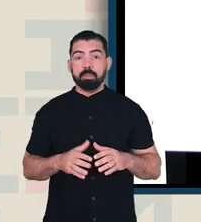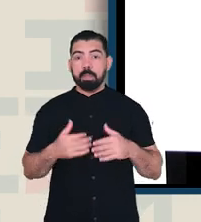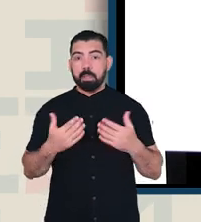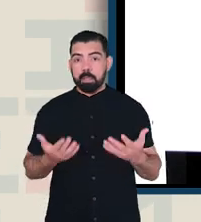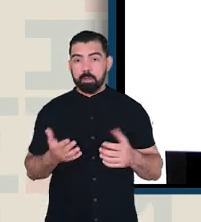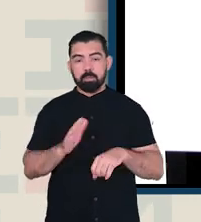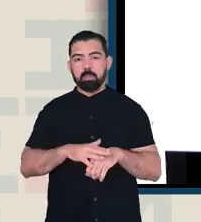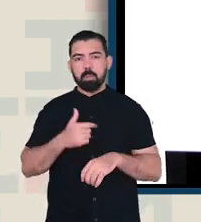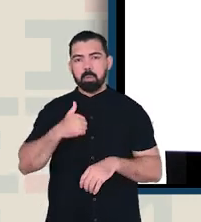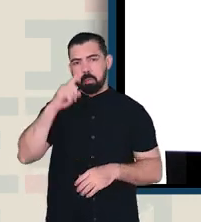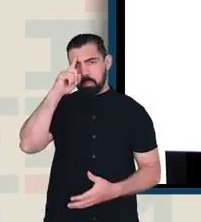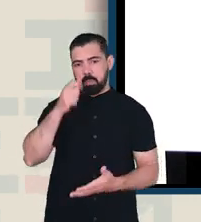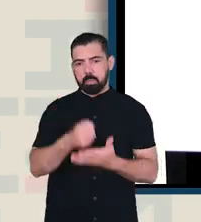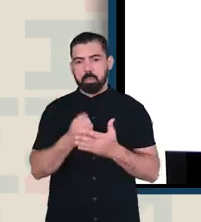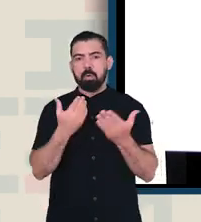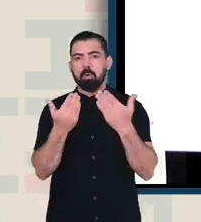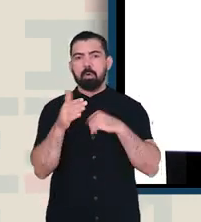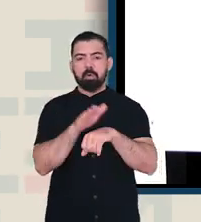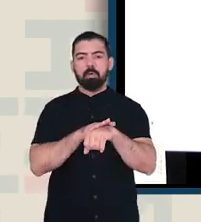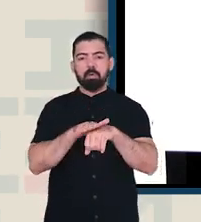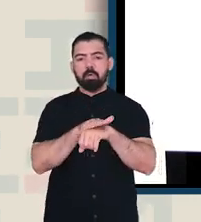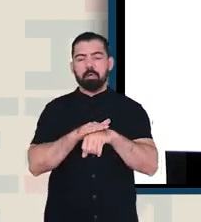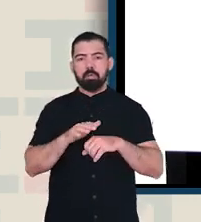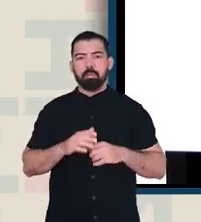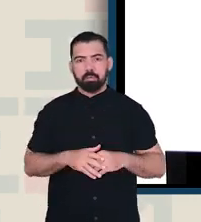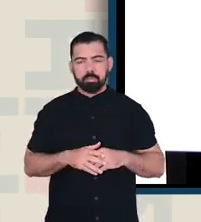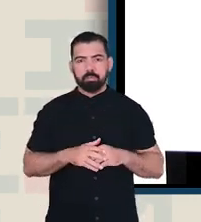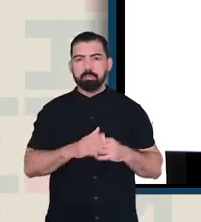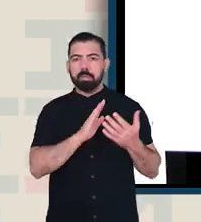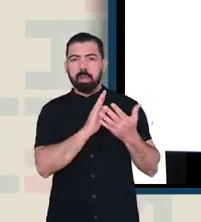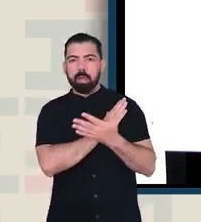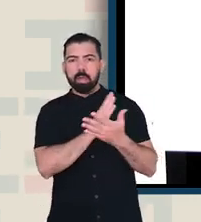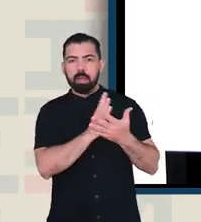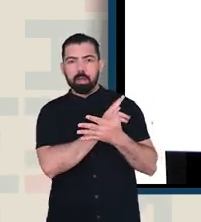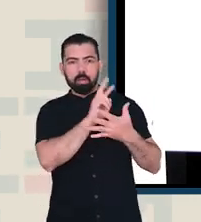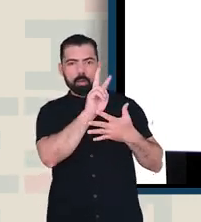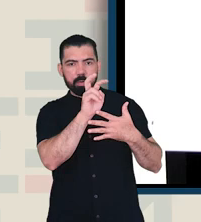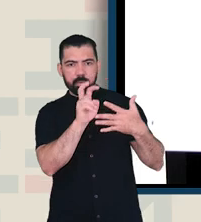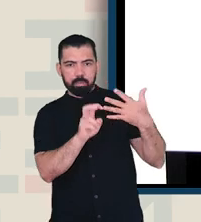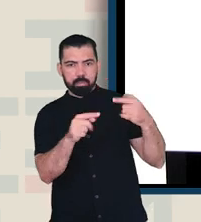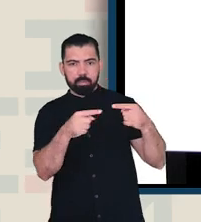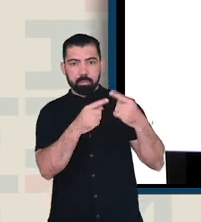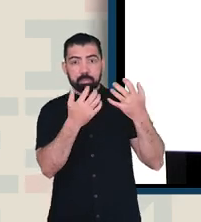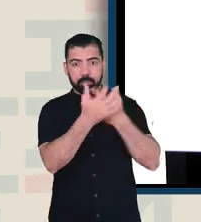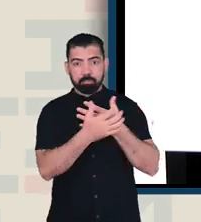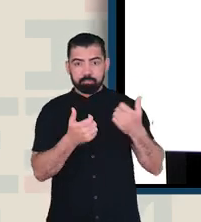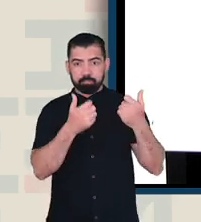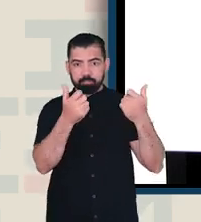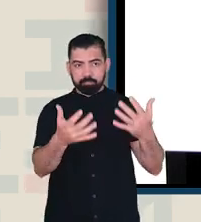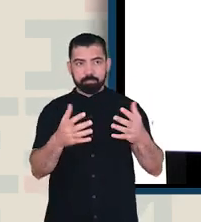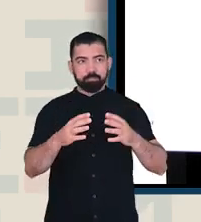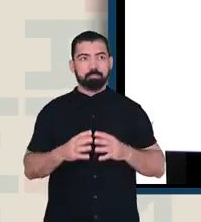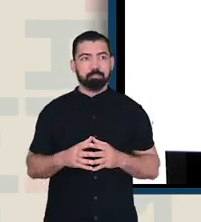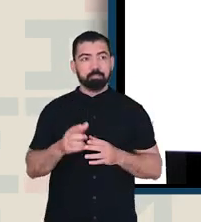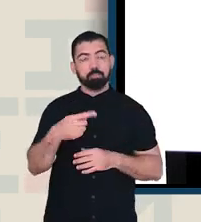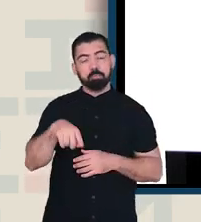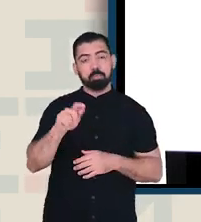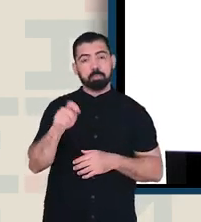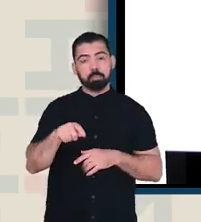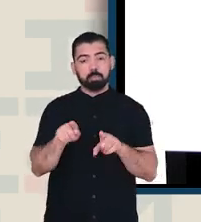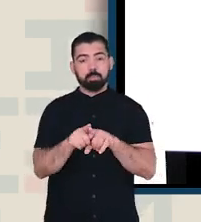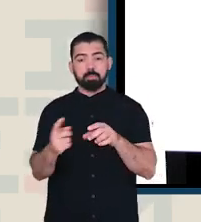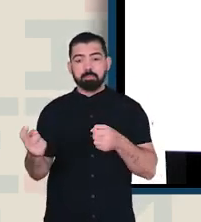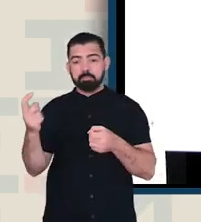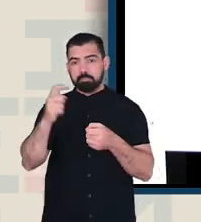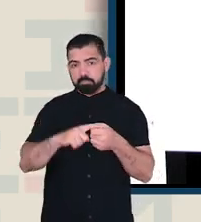Então, podemos conversar agora algumas coisinhas sobre essa música e vocês podem